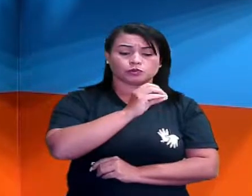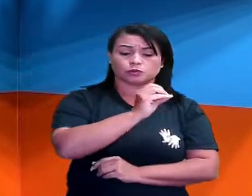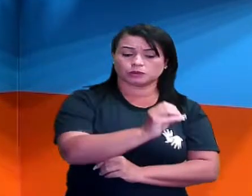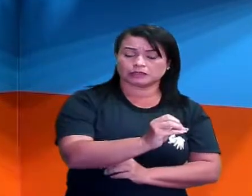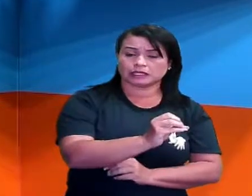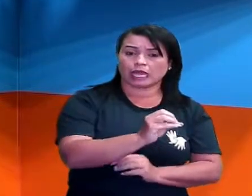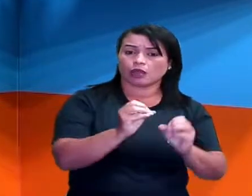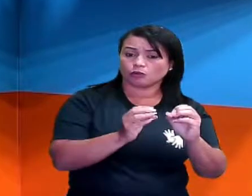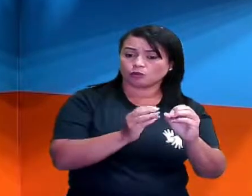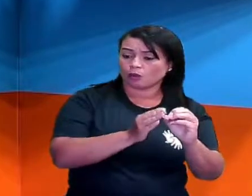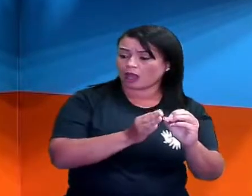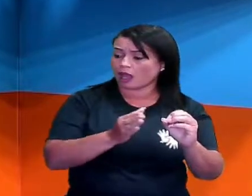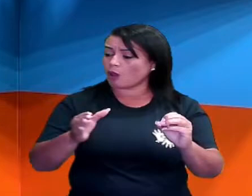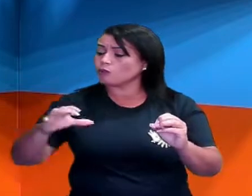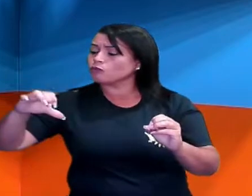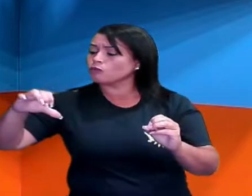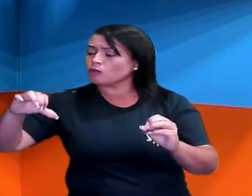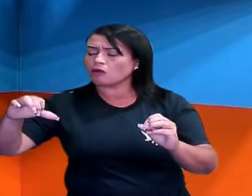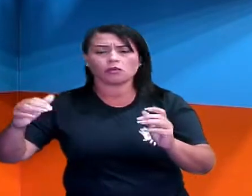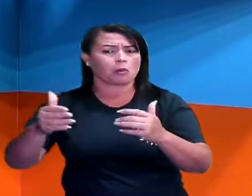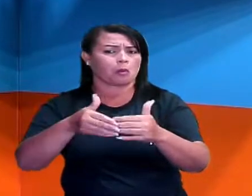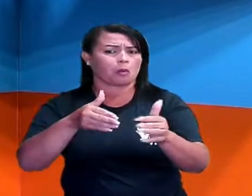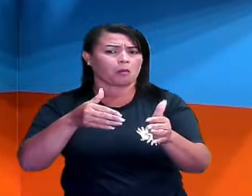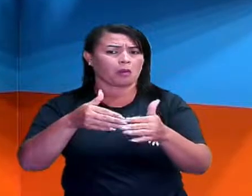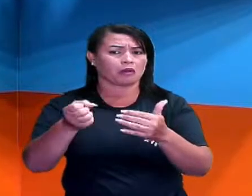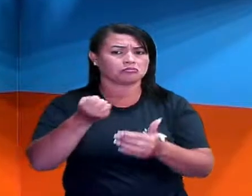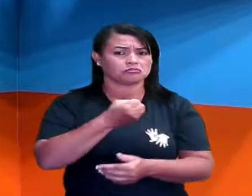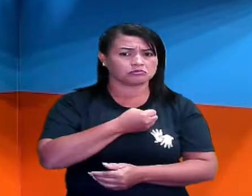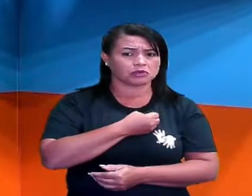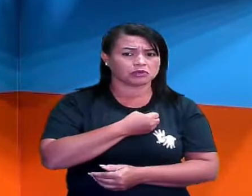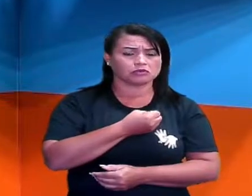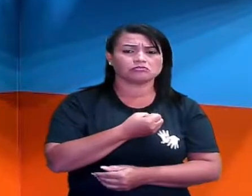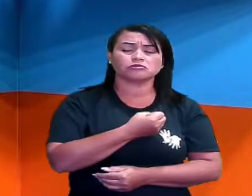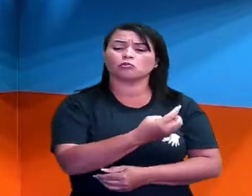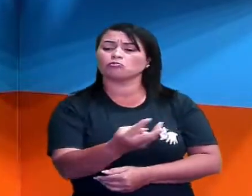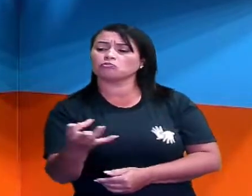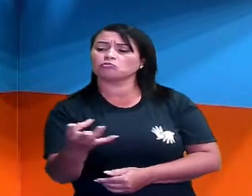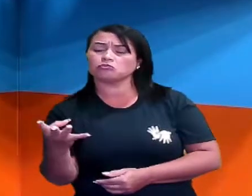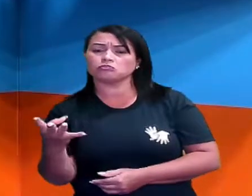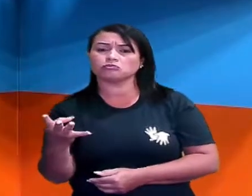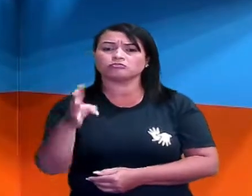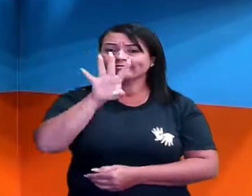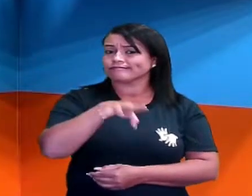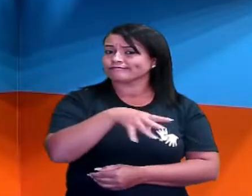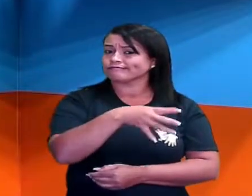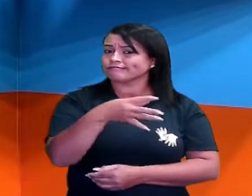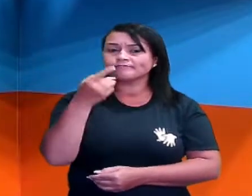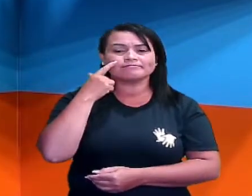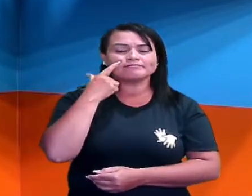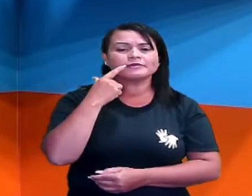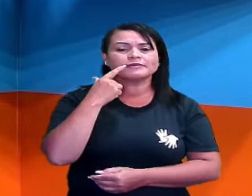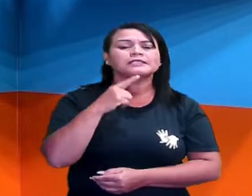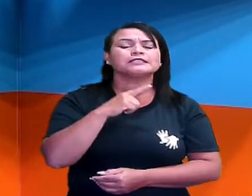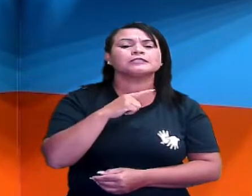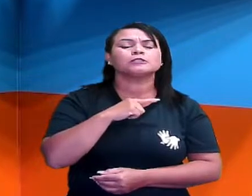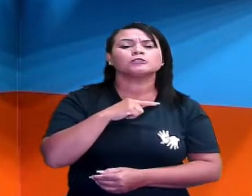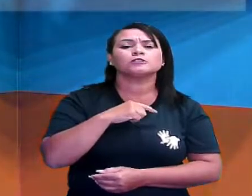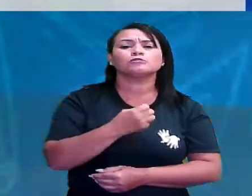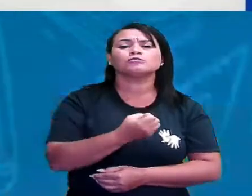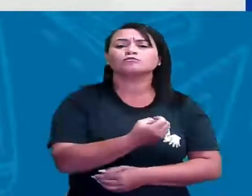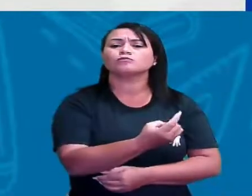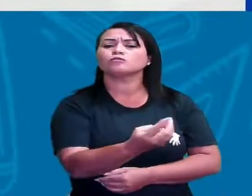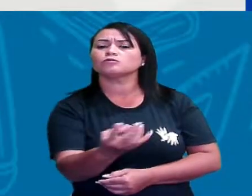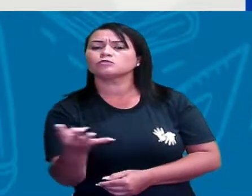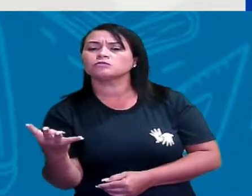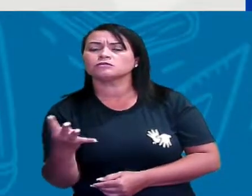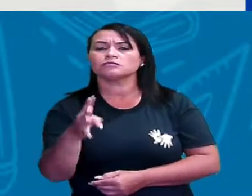0 ao 9, eu posso formar qualquer número. Não é verdade? Então, ó, vou explicar aqui para vocês o seguinte. O sistema de numeração